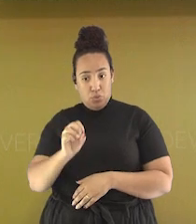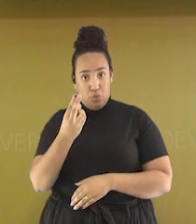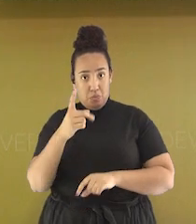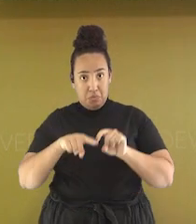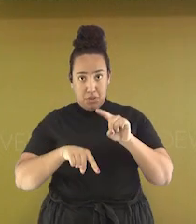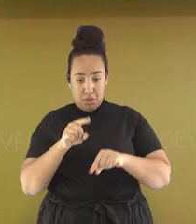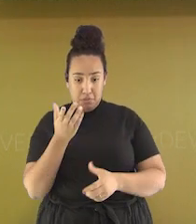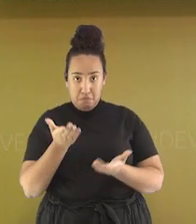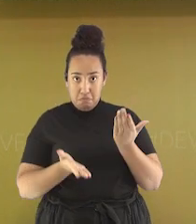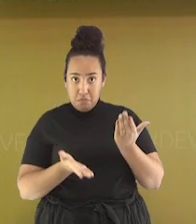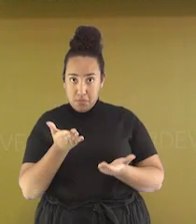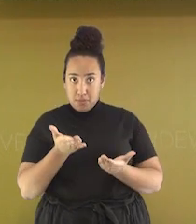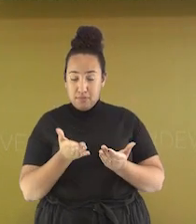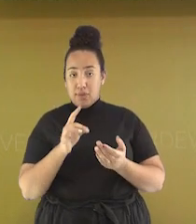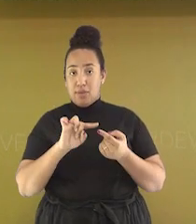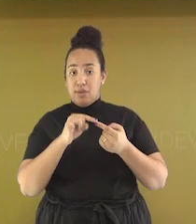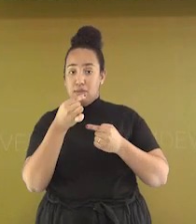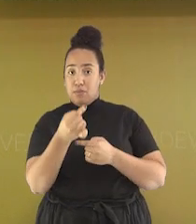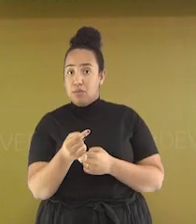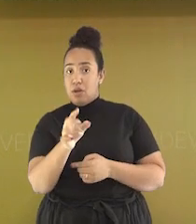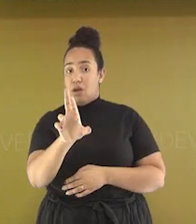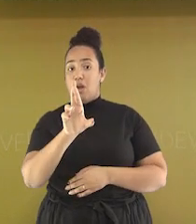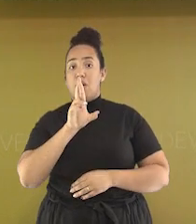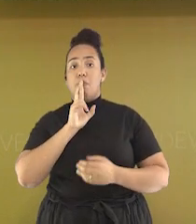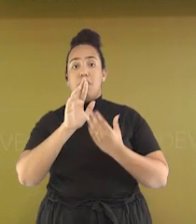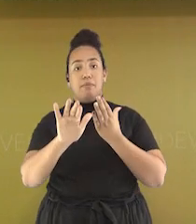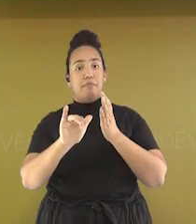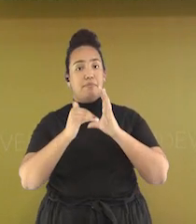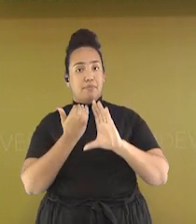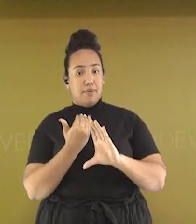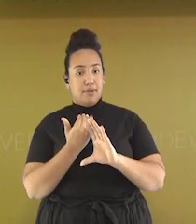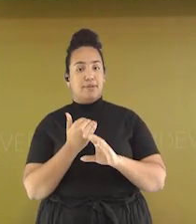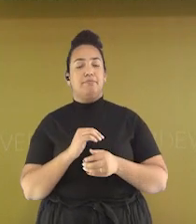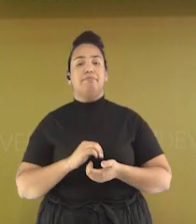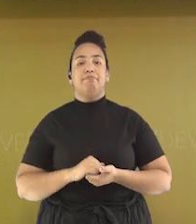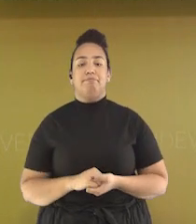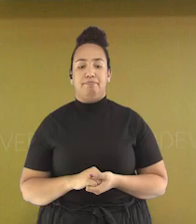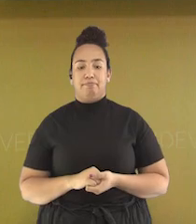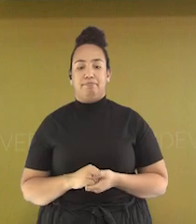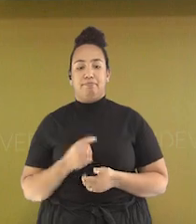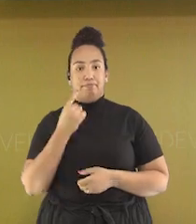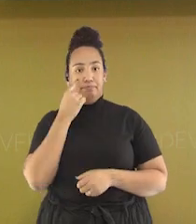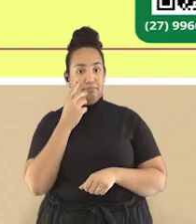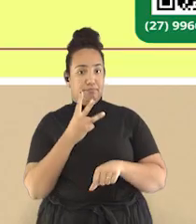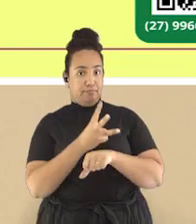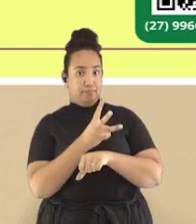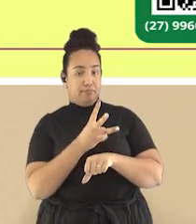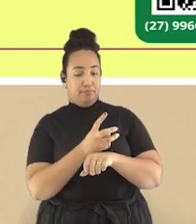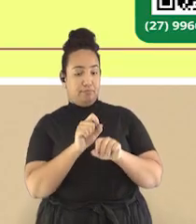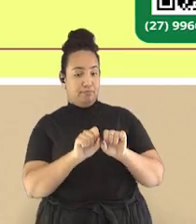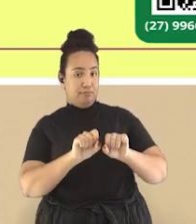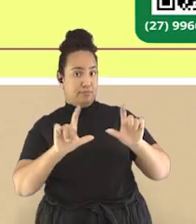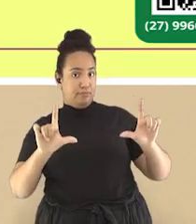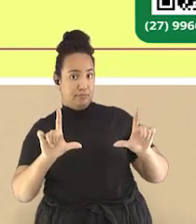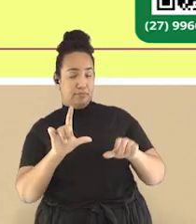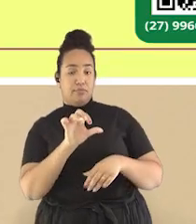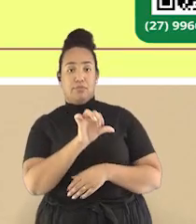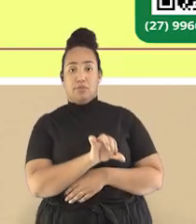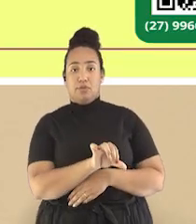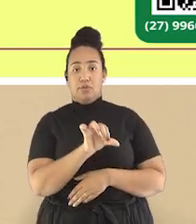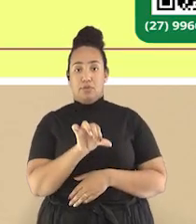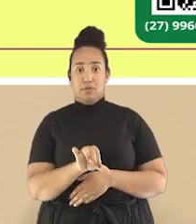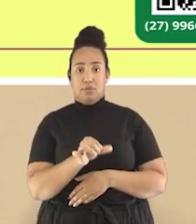pessoa, anote e envie suas respostas e as suas dúvidas para as nossas redes sociais. Esse WhatsApp que está na